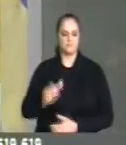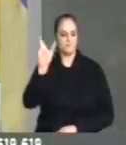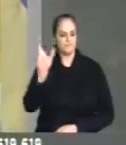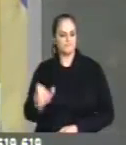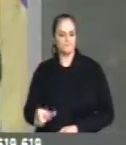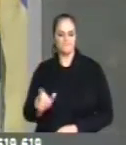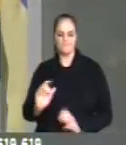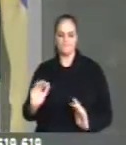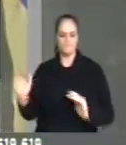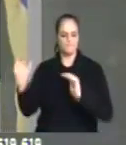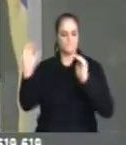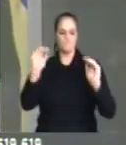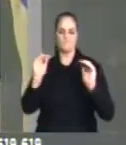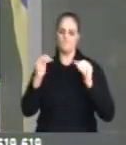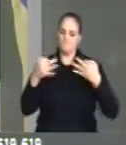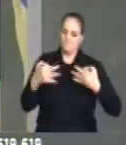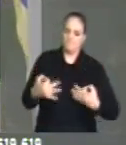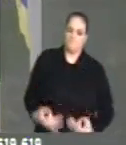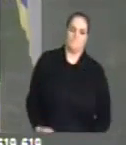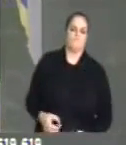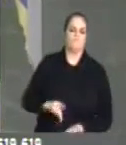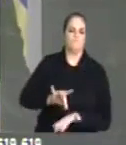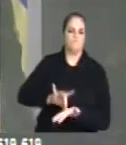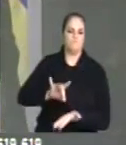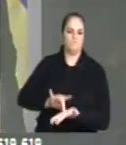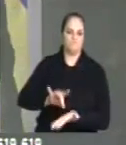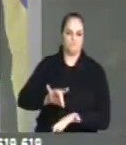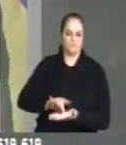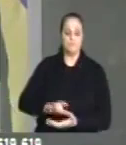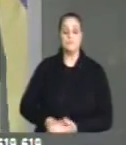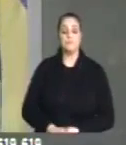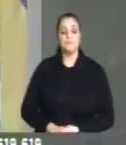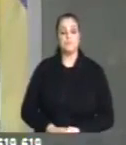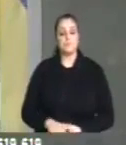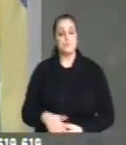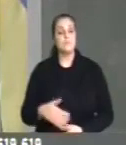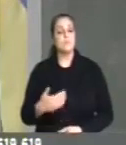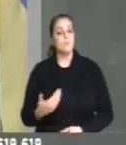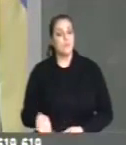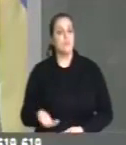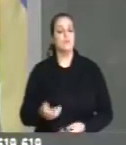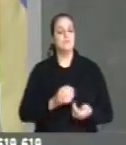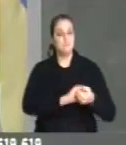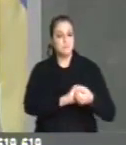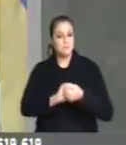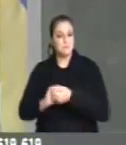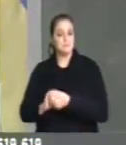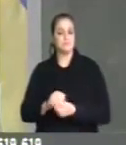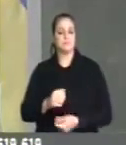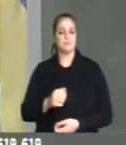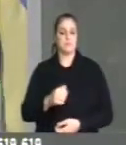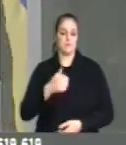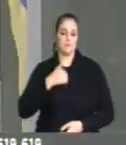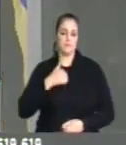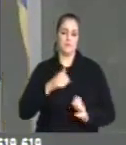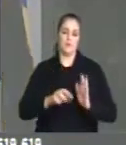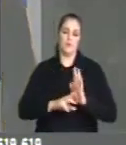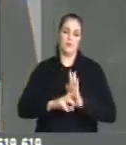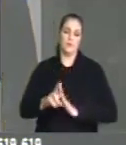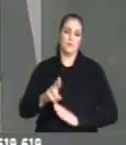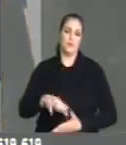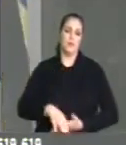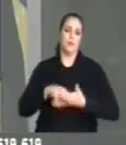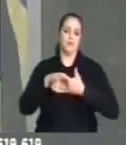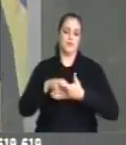Dr. Ulisses Guimarães, quero cumprimentar também, em nome da liderança do PSDB, os